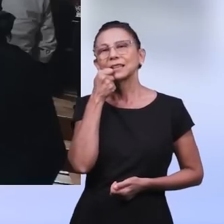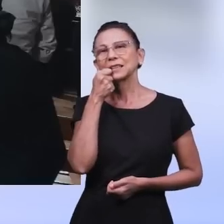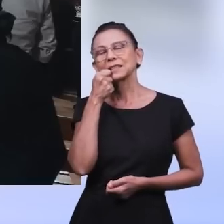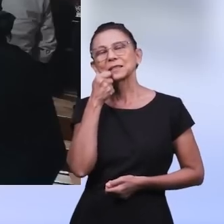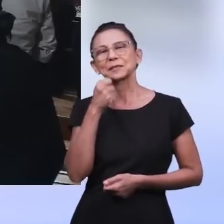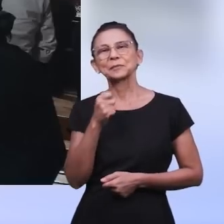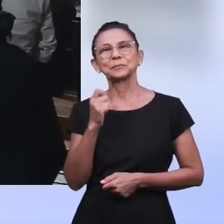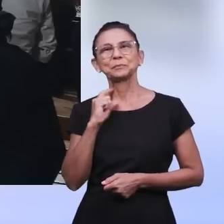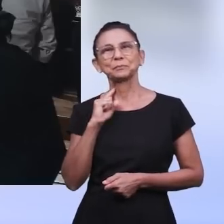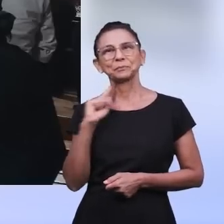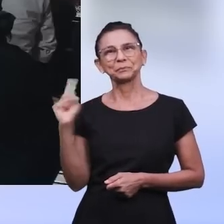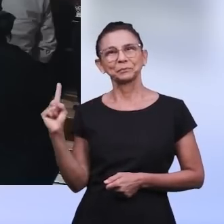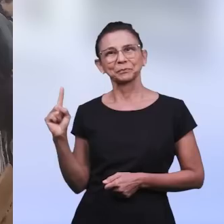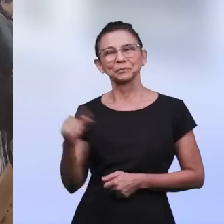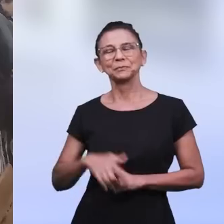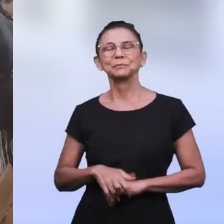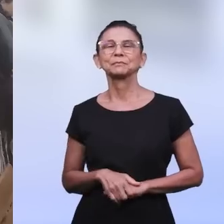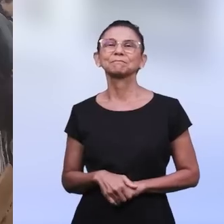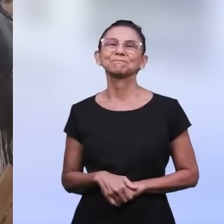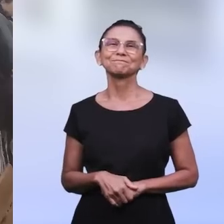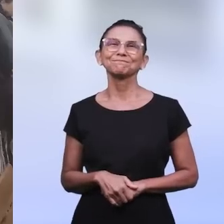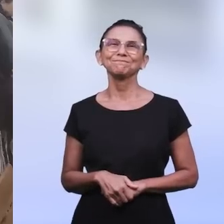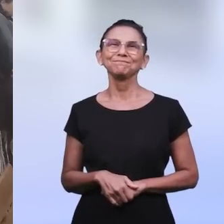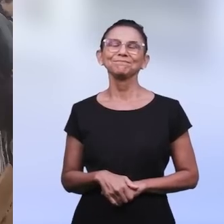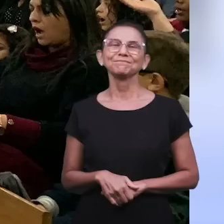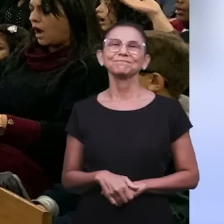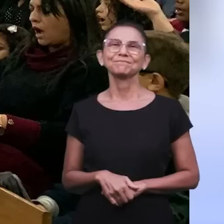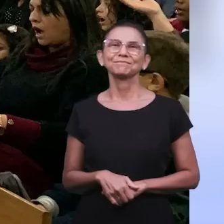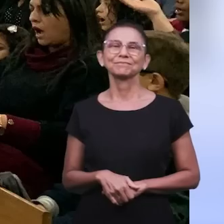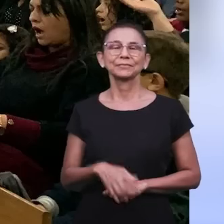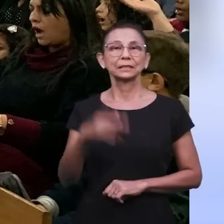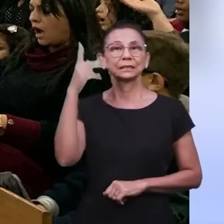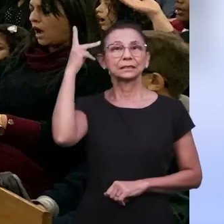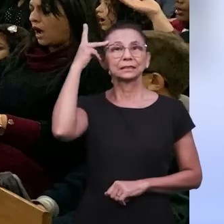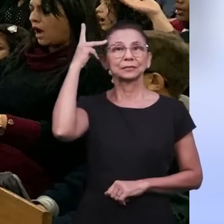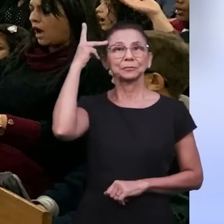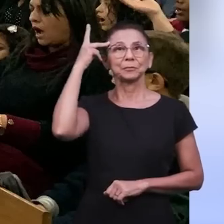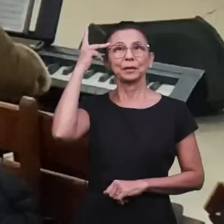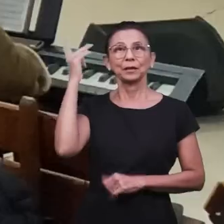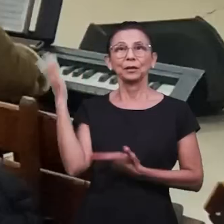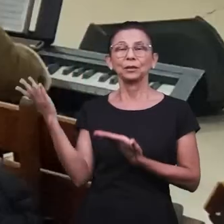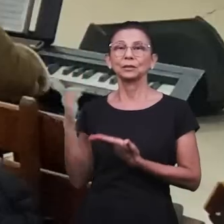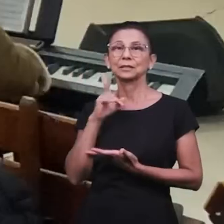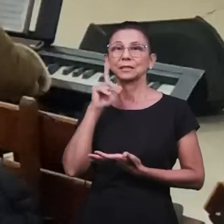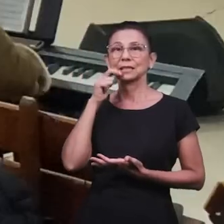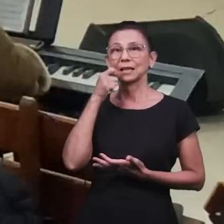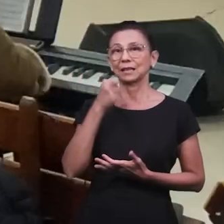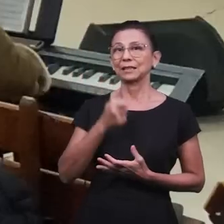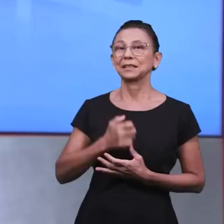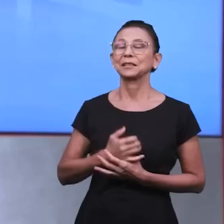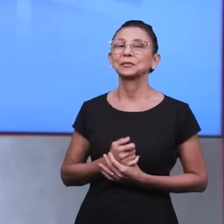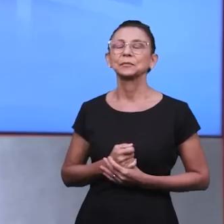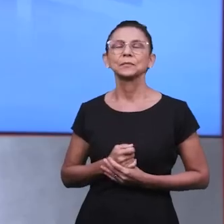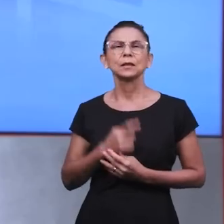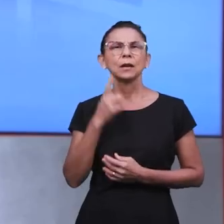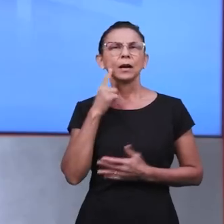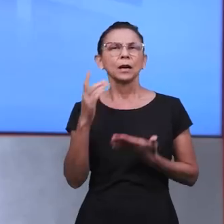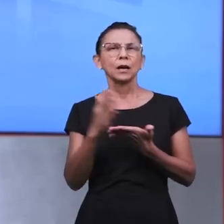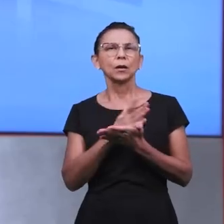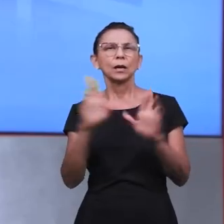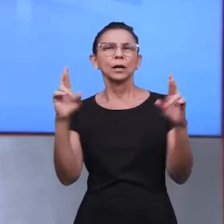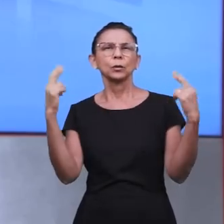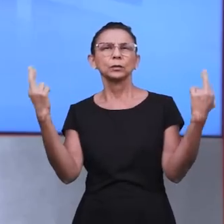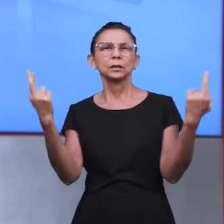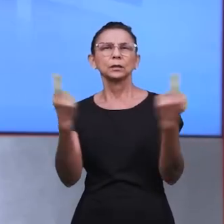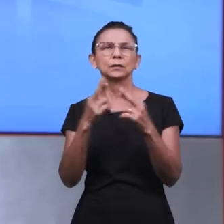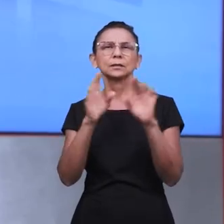Passos, Minas Gerais. Ceia de glorificação em Sorocaba, São Paulo. Olha os irmãos aí. Vamos falar agora das